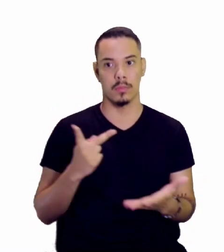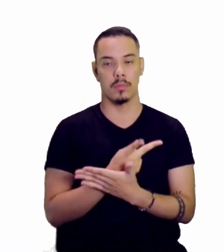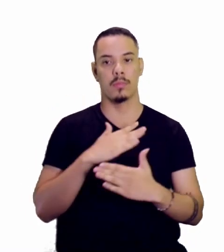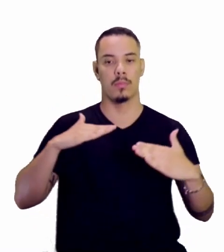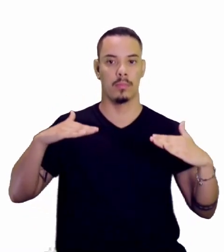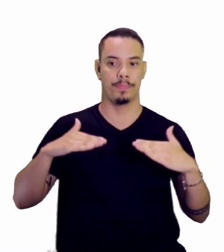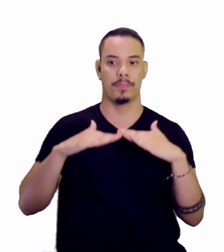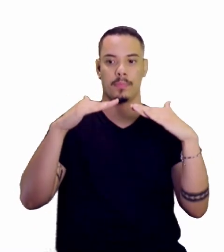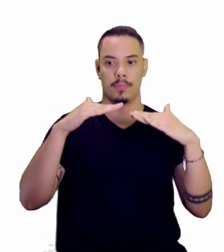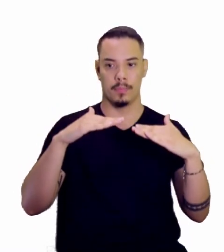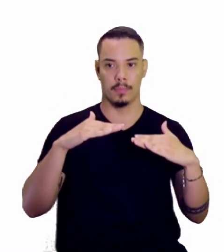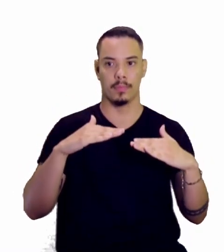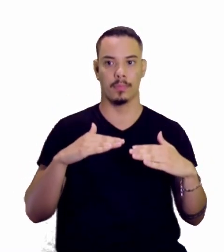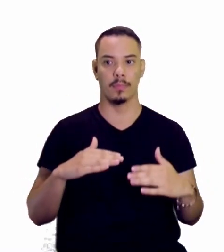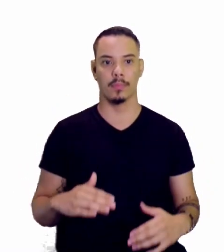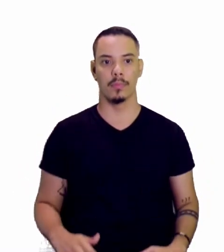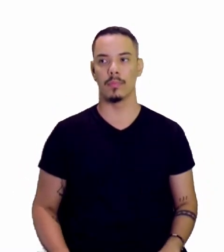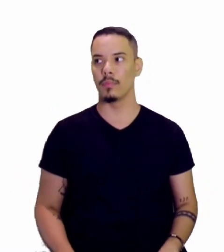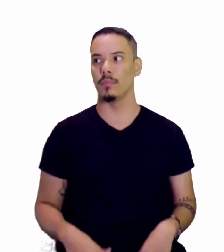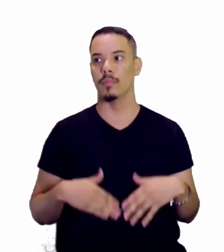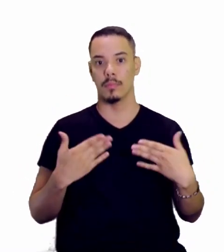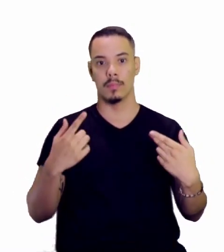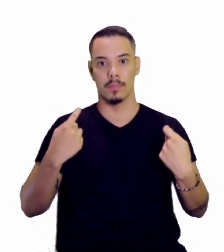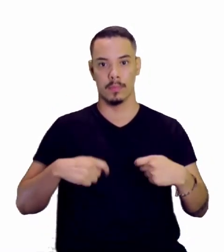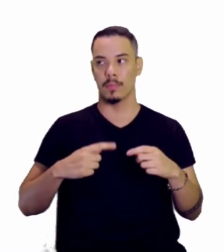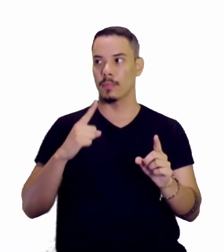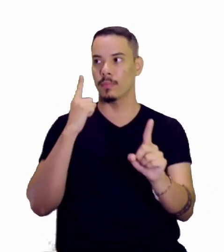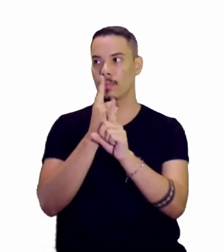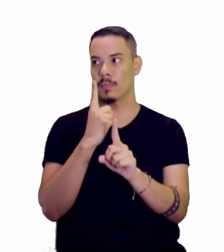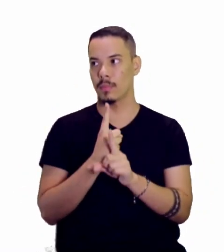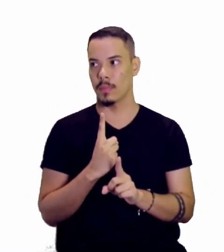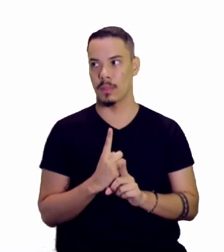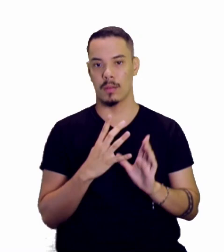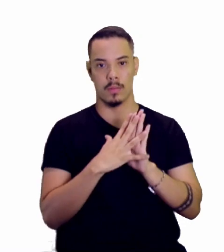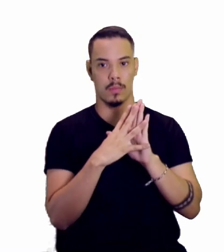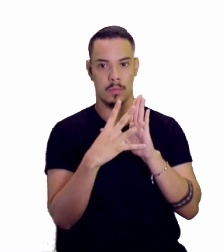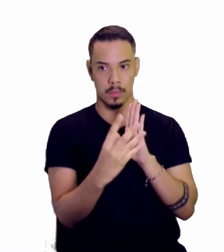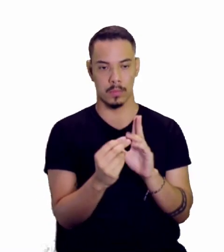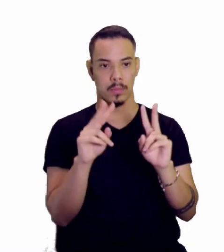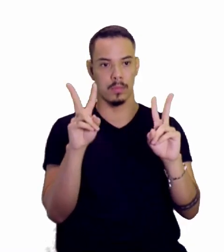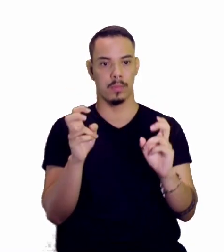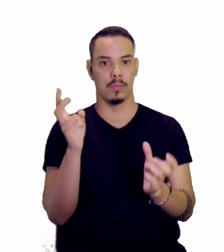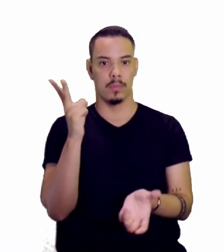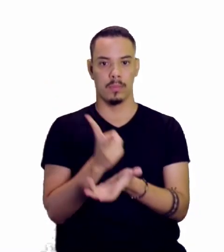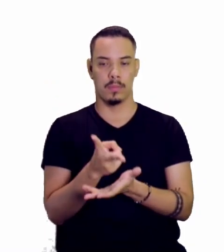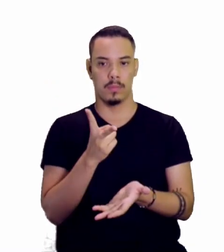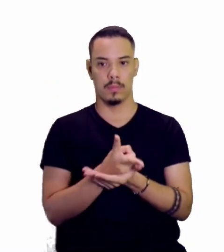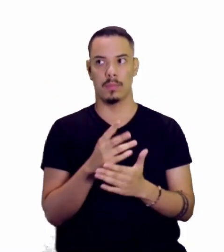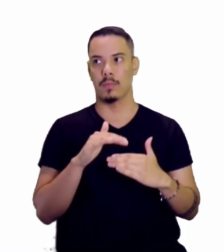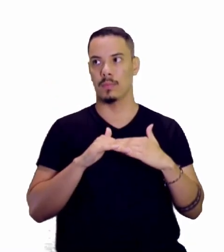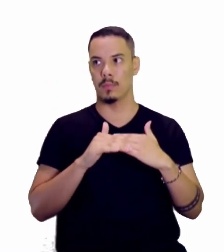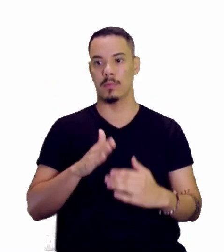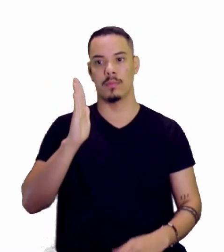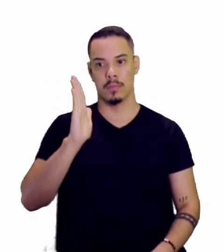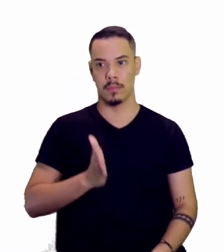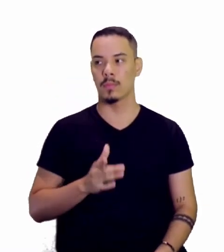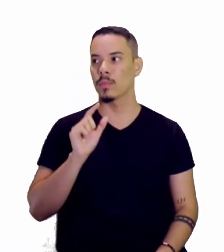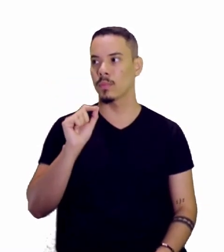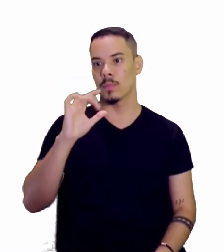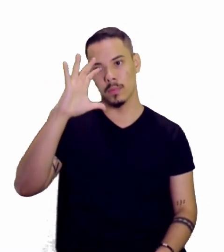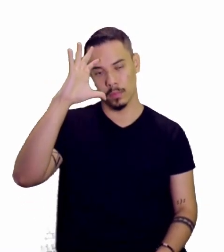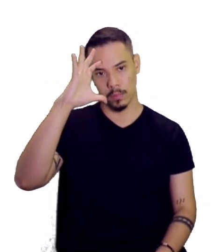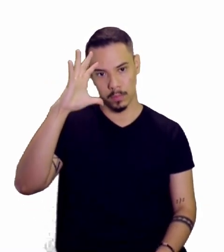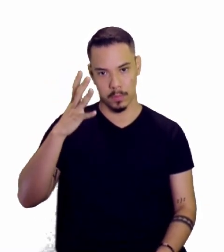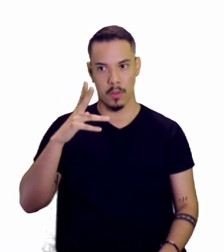vão causar, né? Portanto, precisamos identificar entre os modelos apresentados e sob as mesmas condições aquele que exercerá